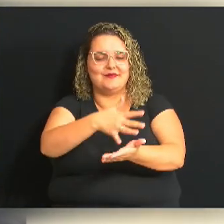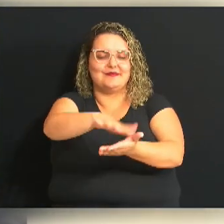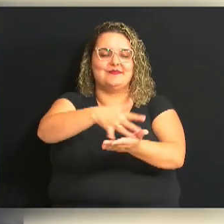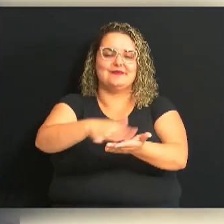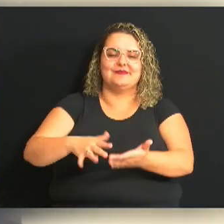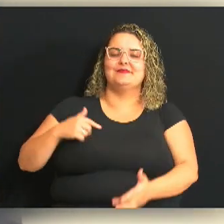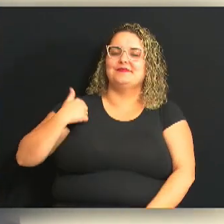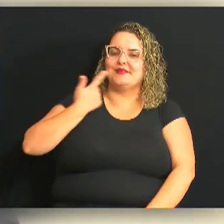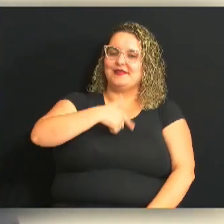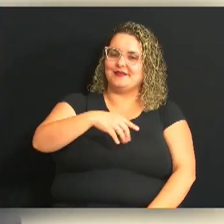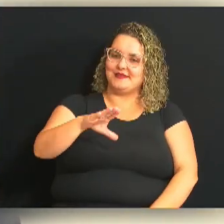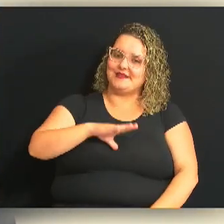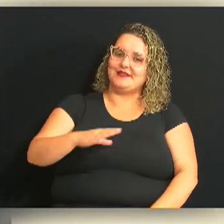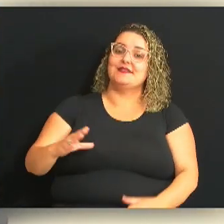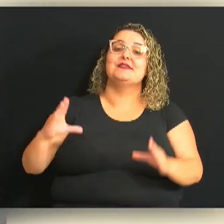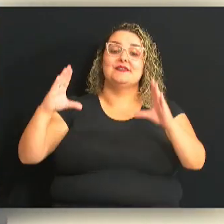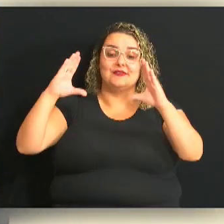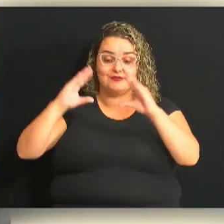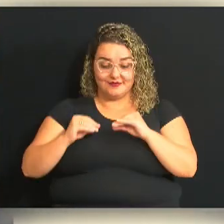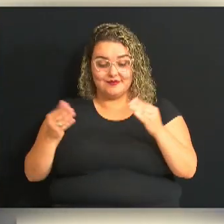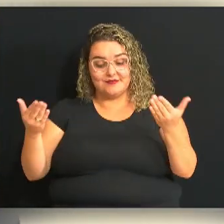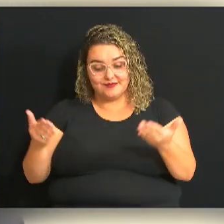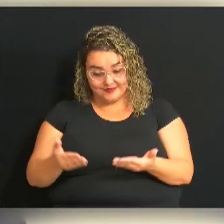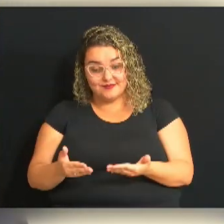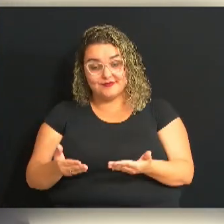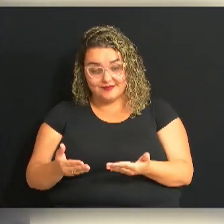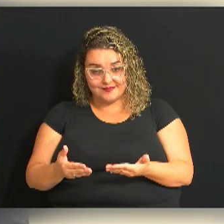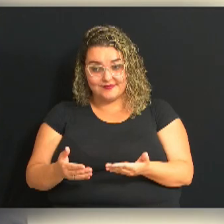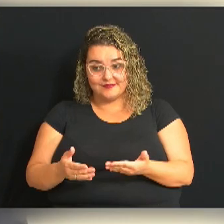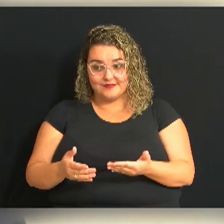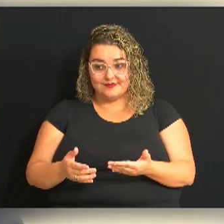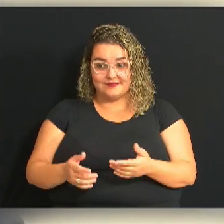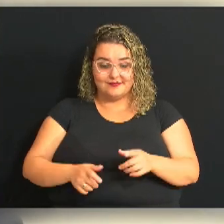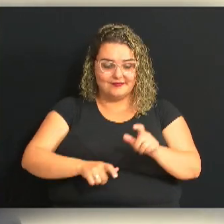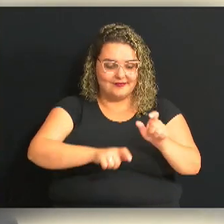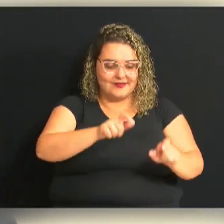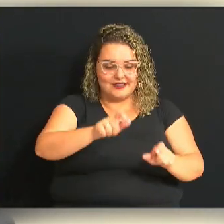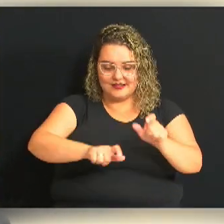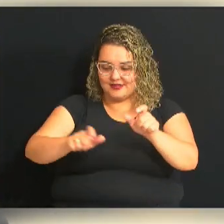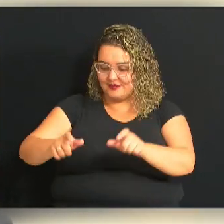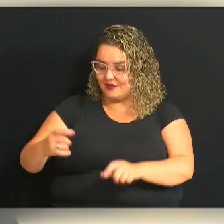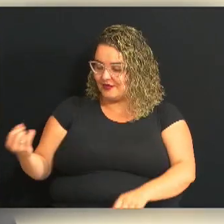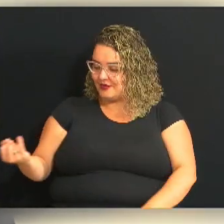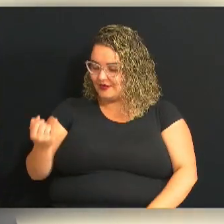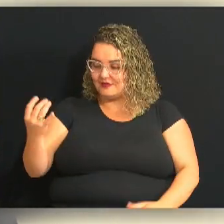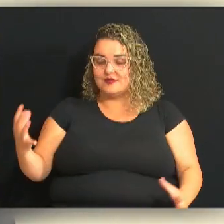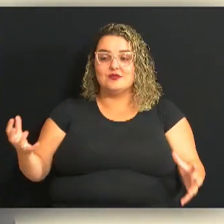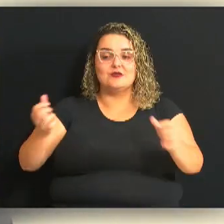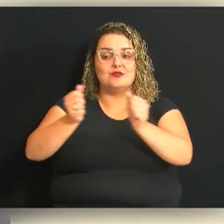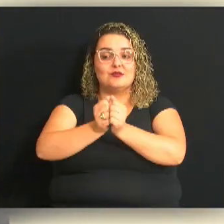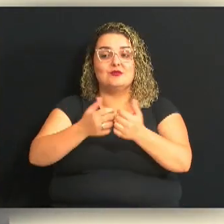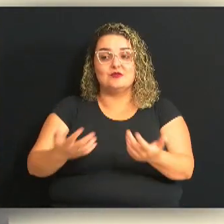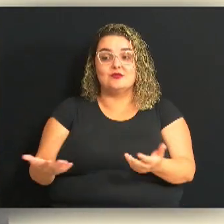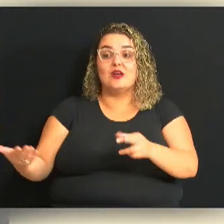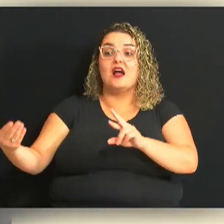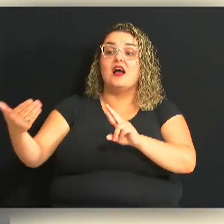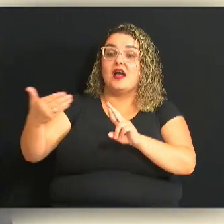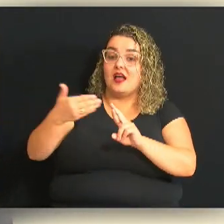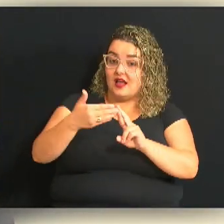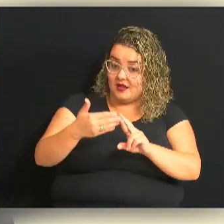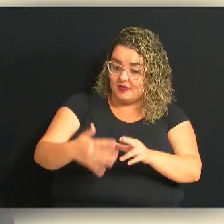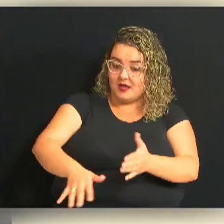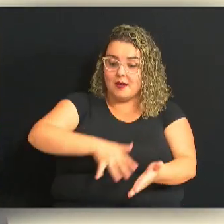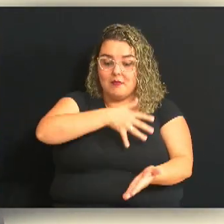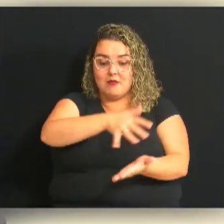Então, na noite de hoje, essas personalidades aqui reunidas representam o